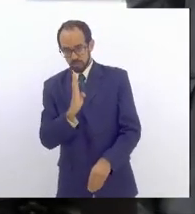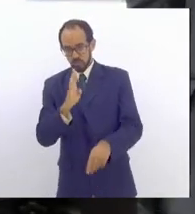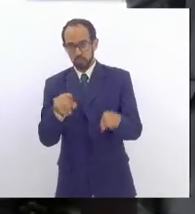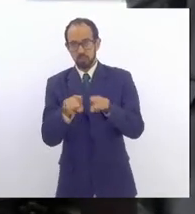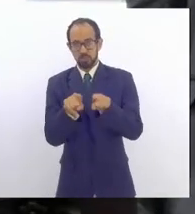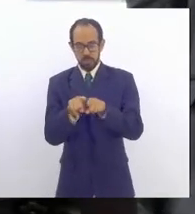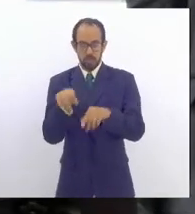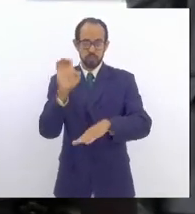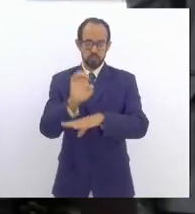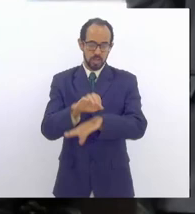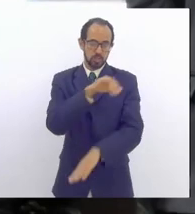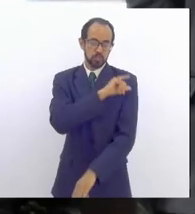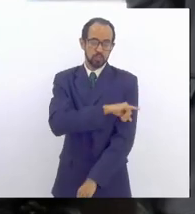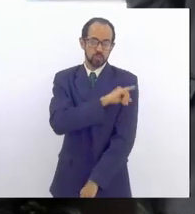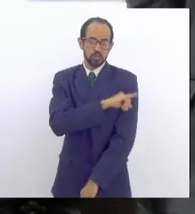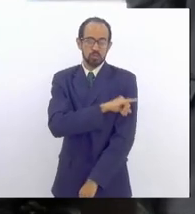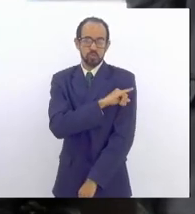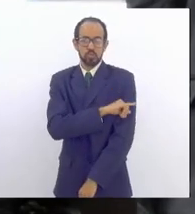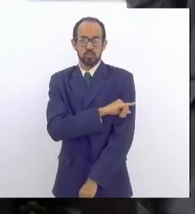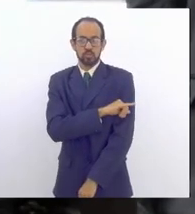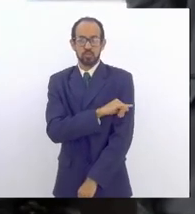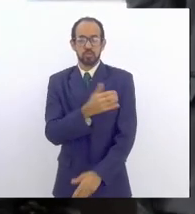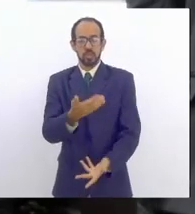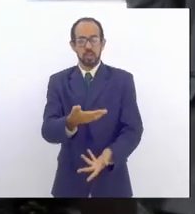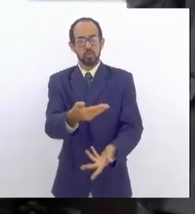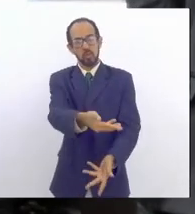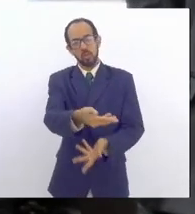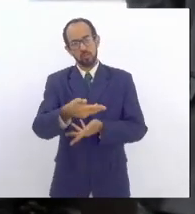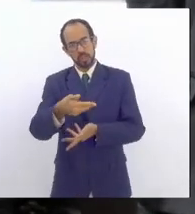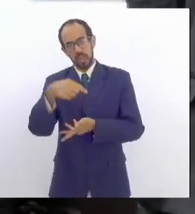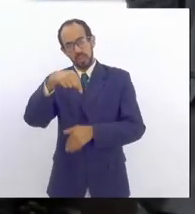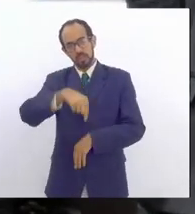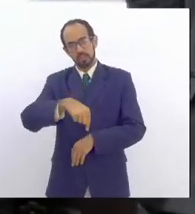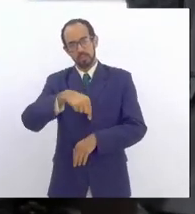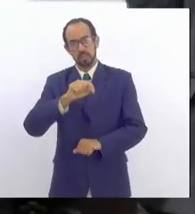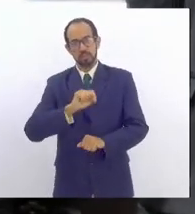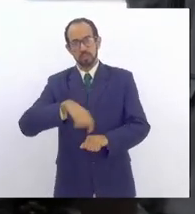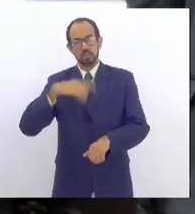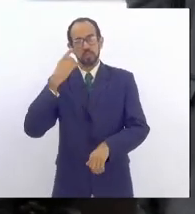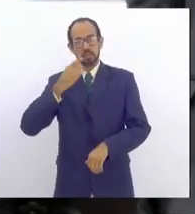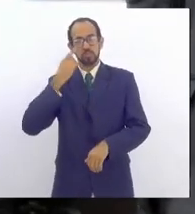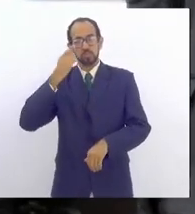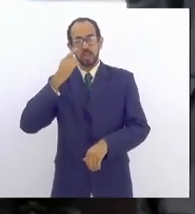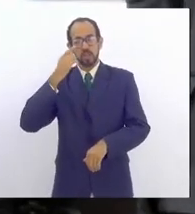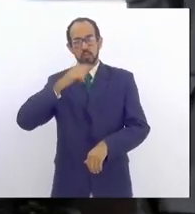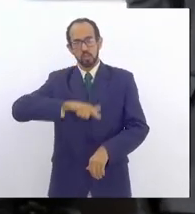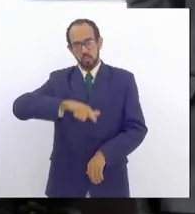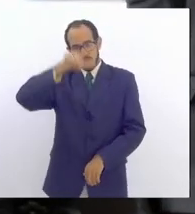Janeiro. Quero convidar aqui o deputado Luiz Paulo.